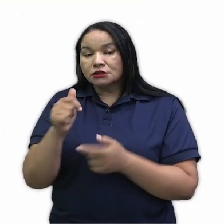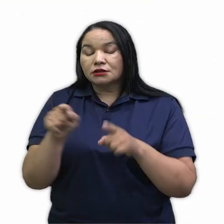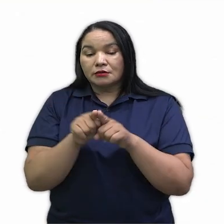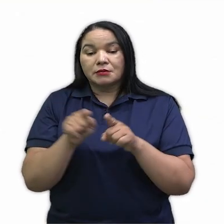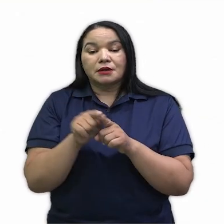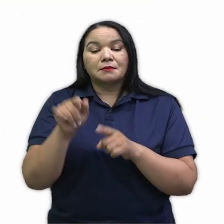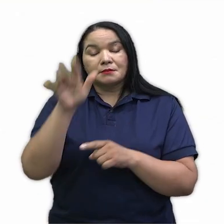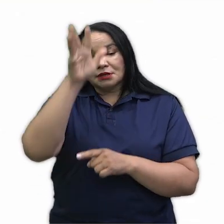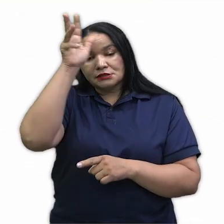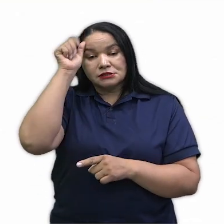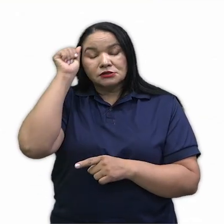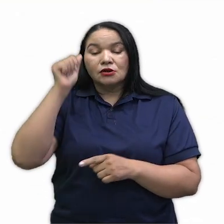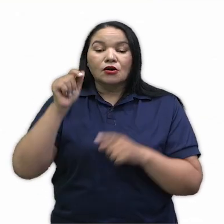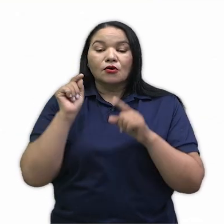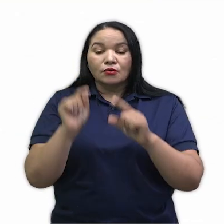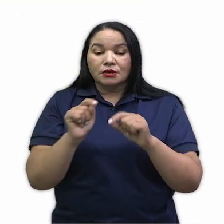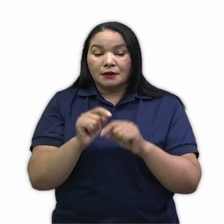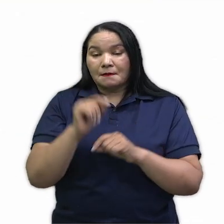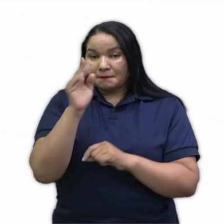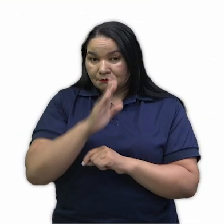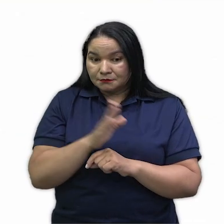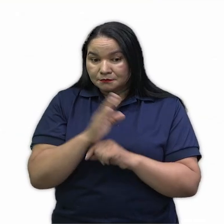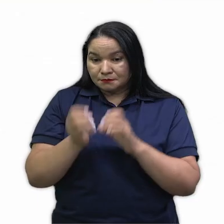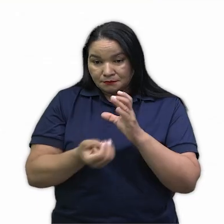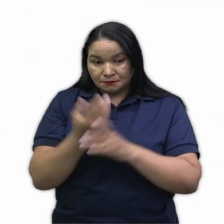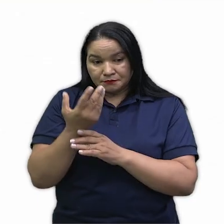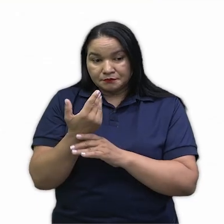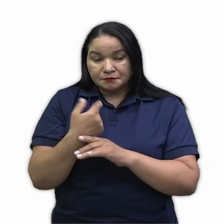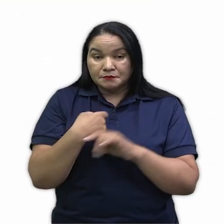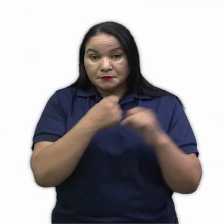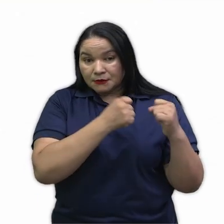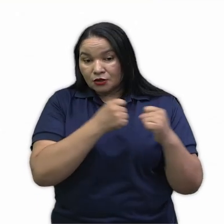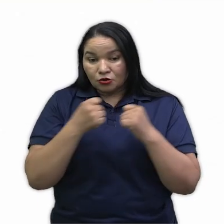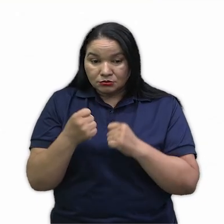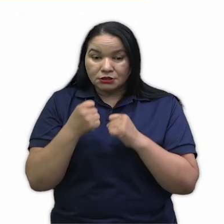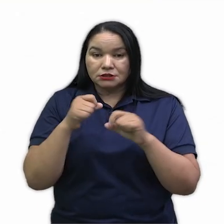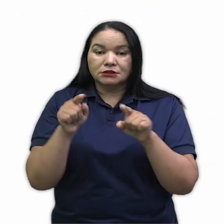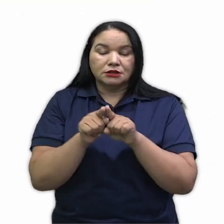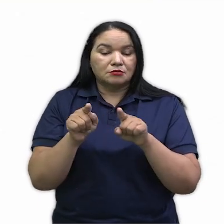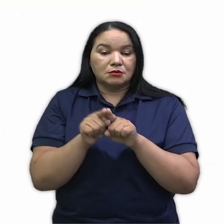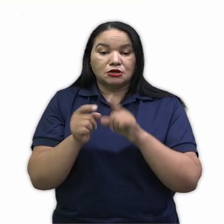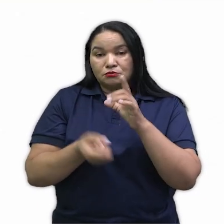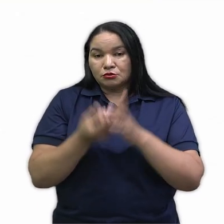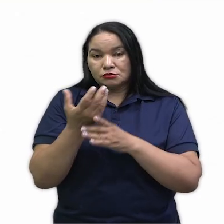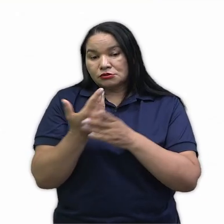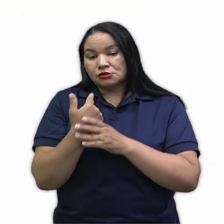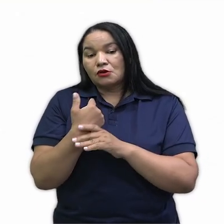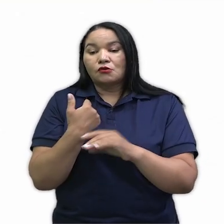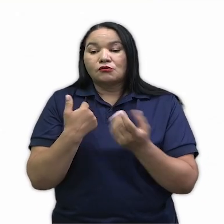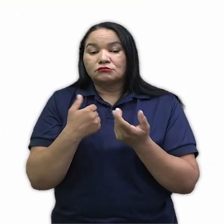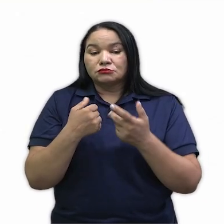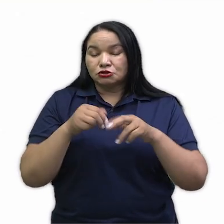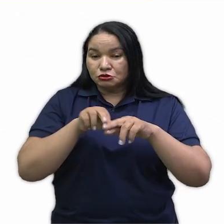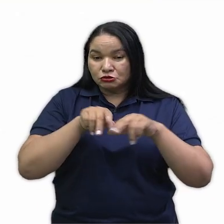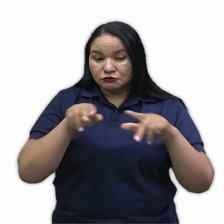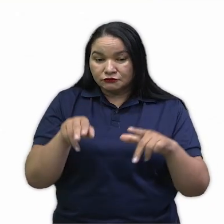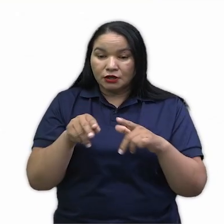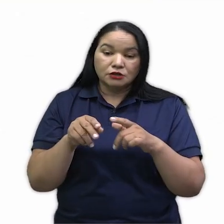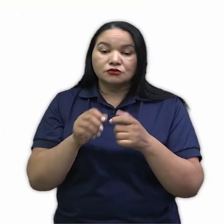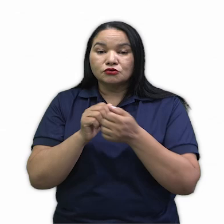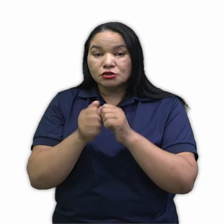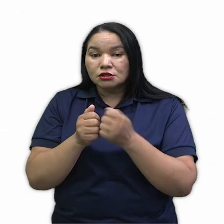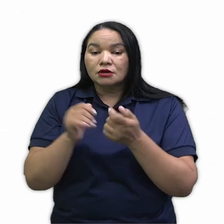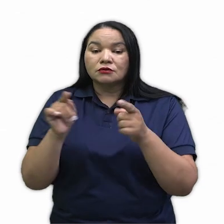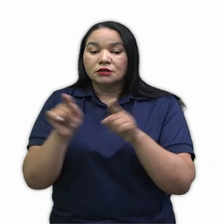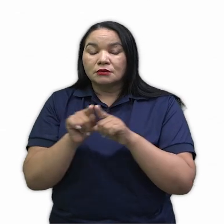destacar ali com uma grande potência no cultivo ali de grãos, tá? E isso vai estar relacionado a